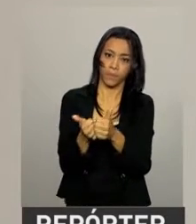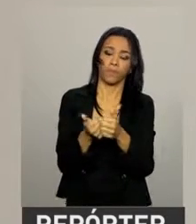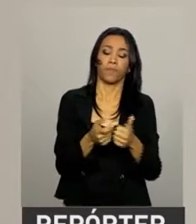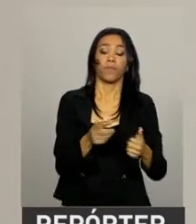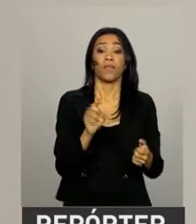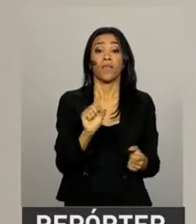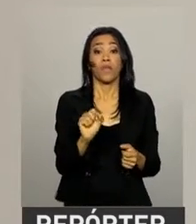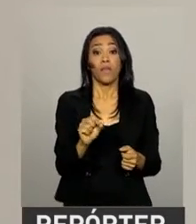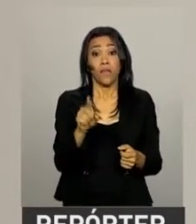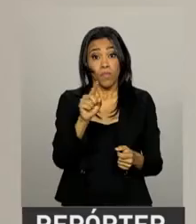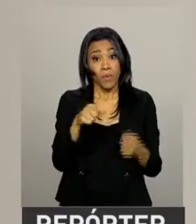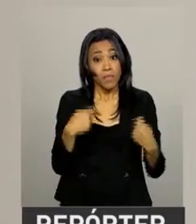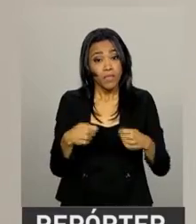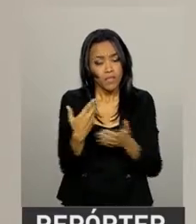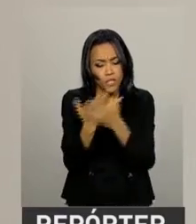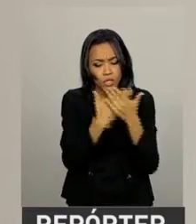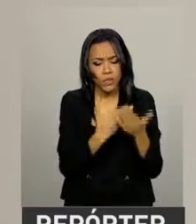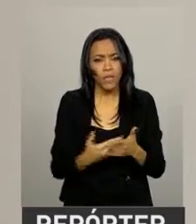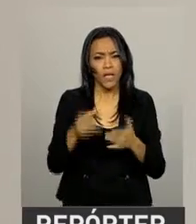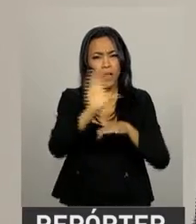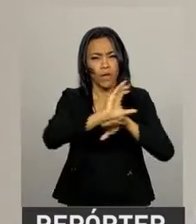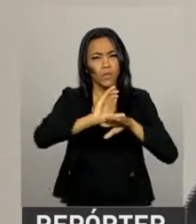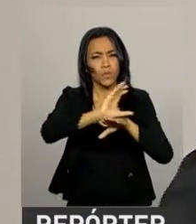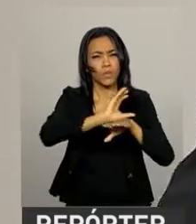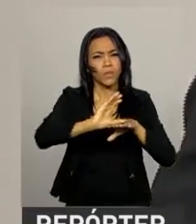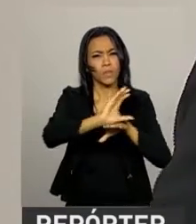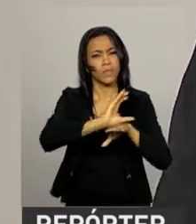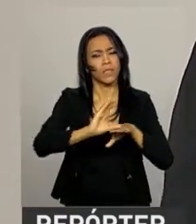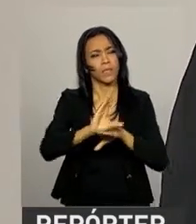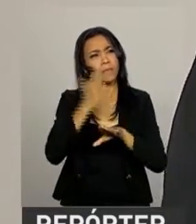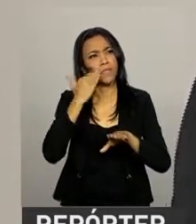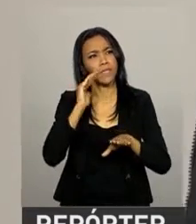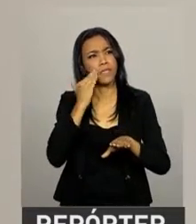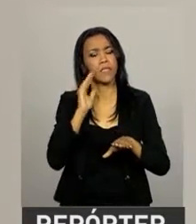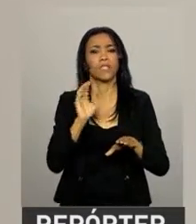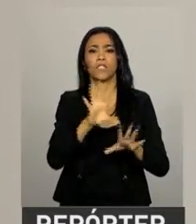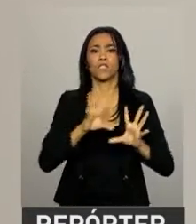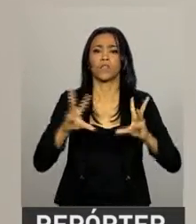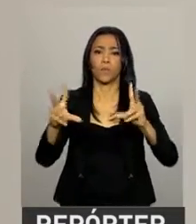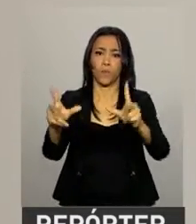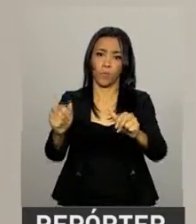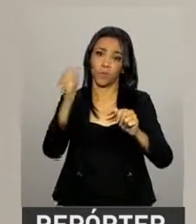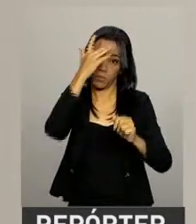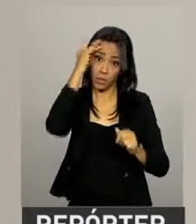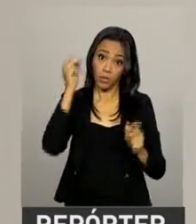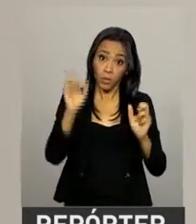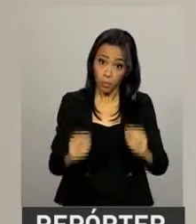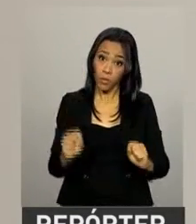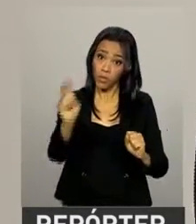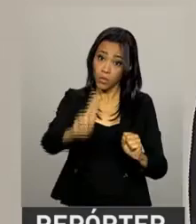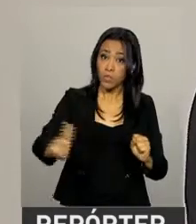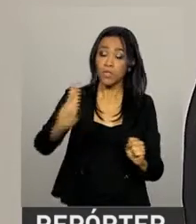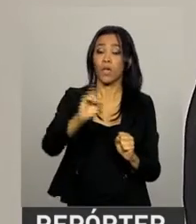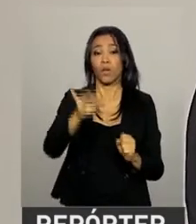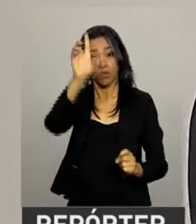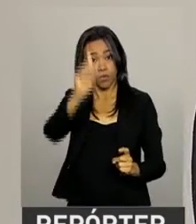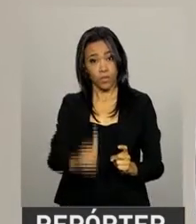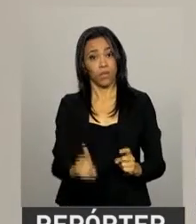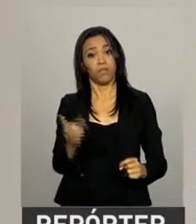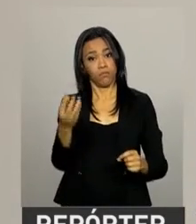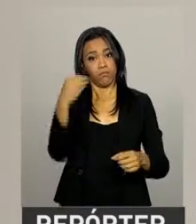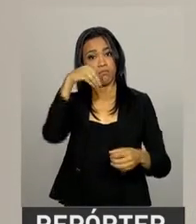a inteireza da Constituição, dá aquela sensação de que todos aqueles que podem desfrutar direitos do texto